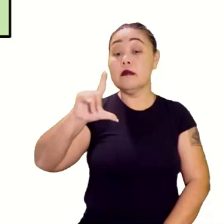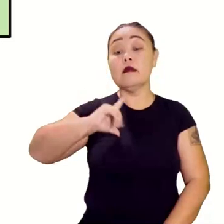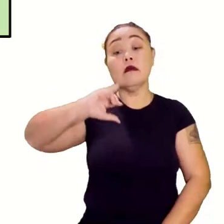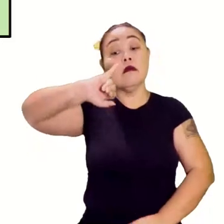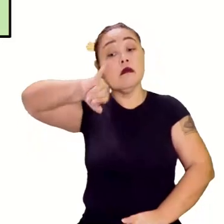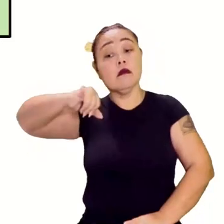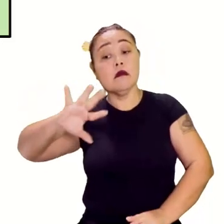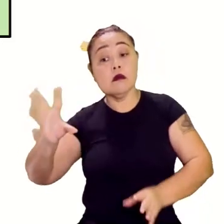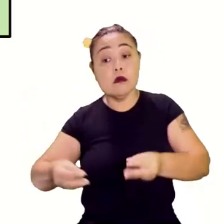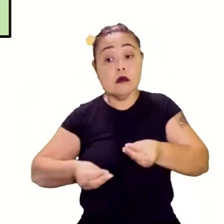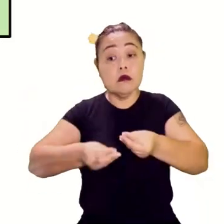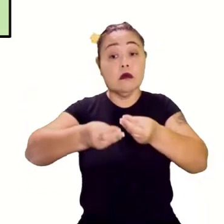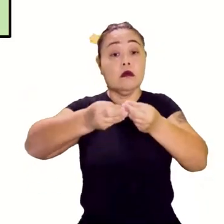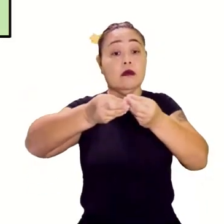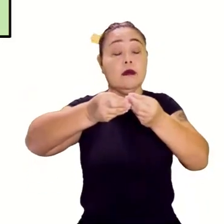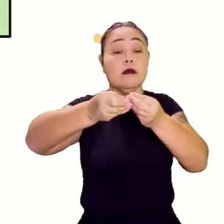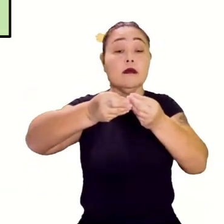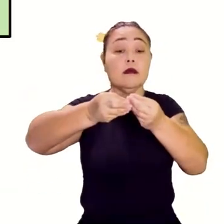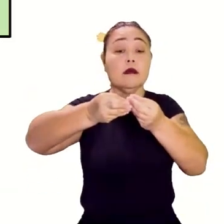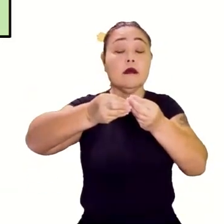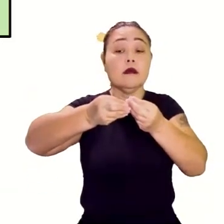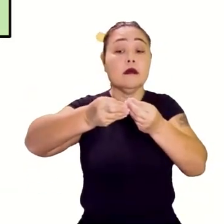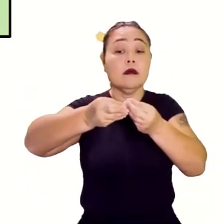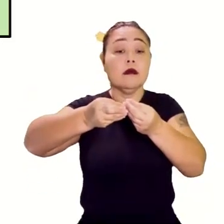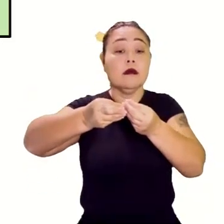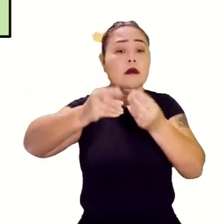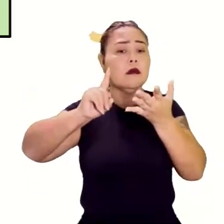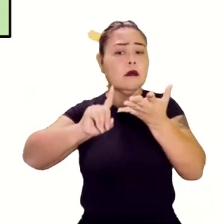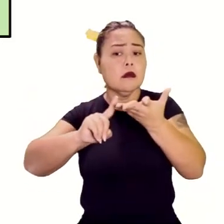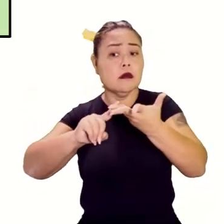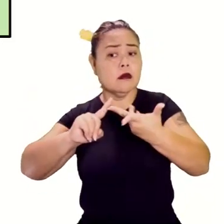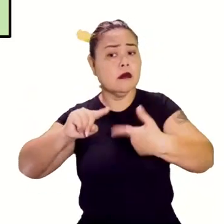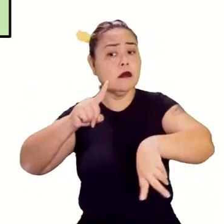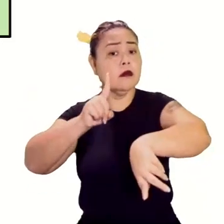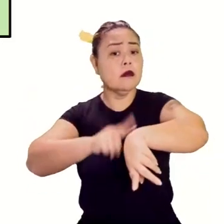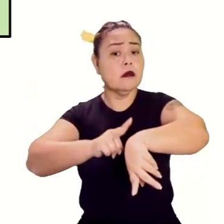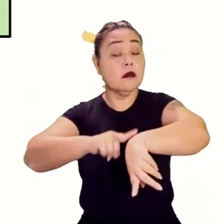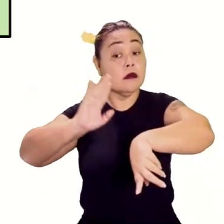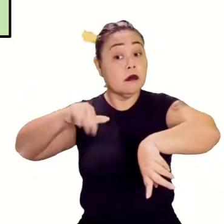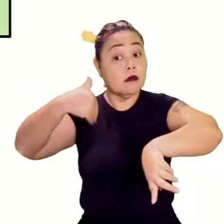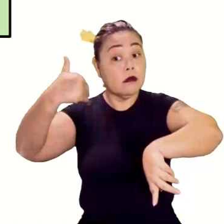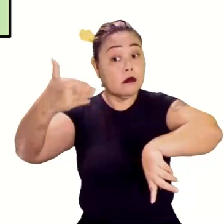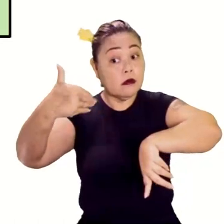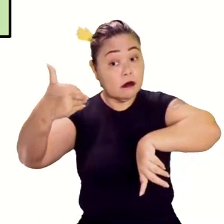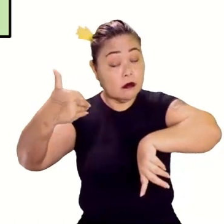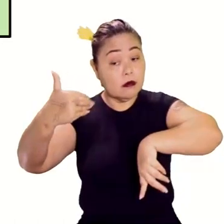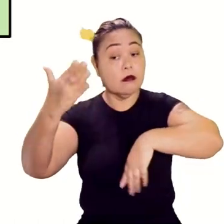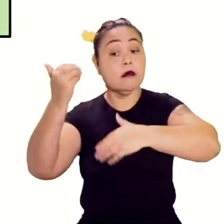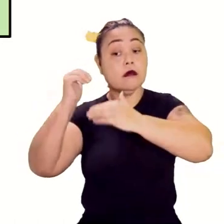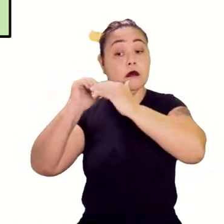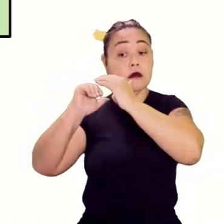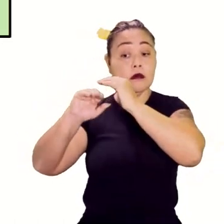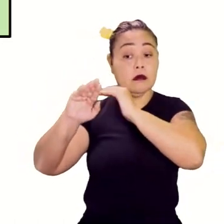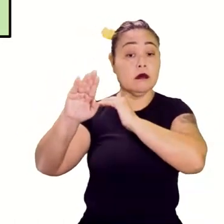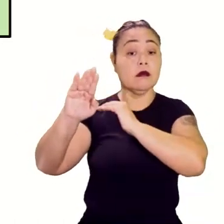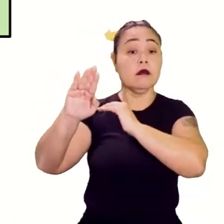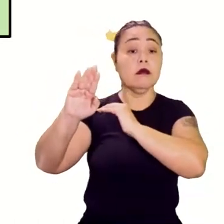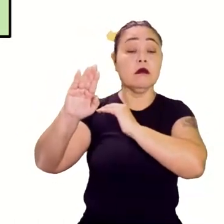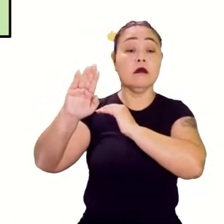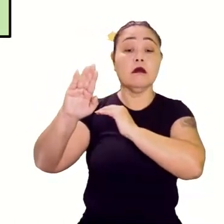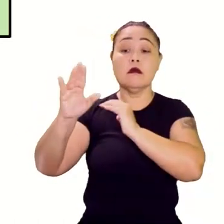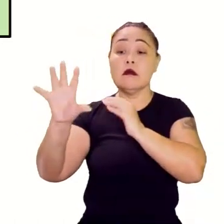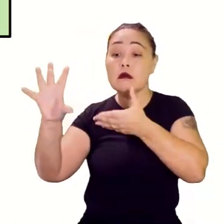no regime de juros composto. Muito bem. Quanto tempo após a